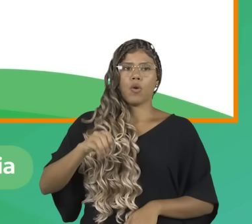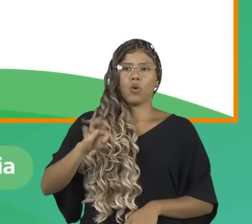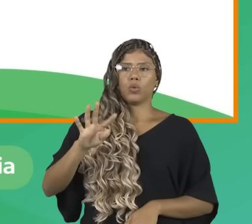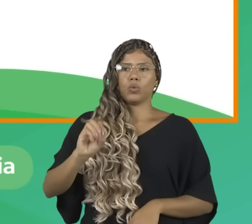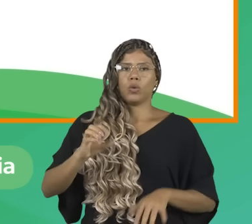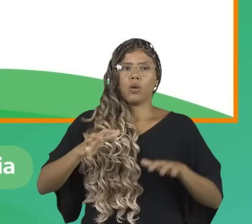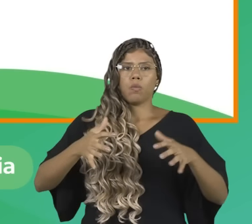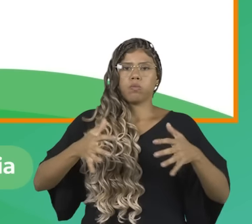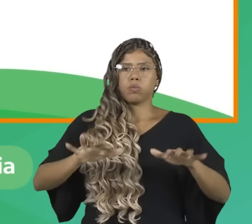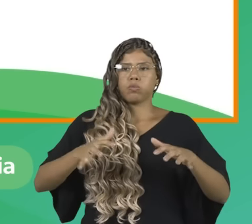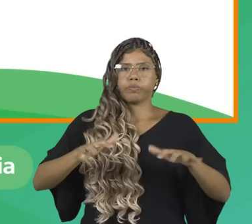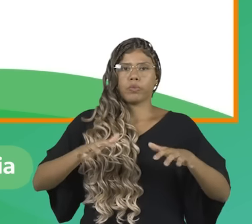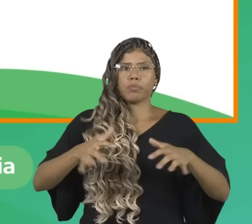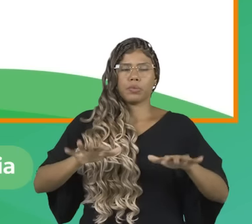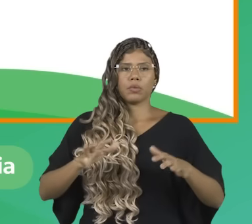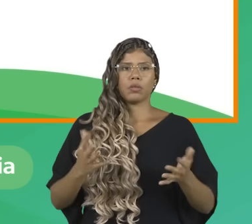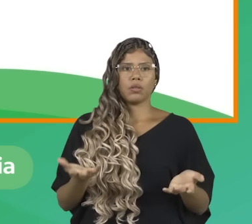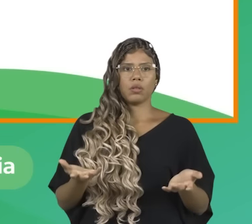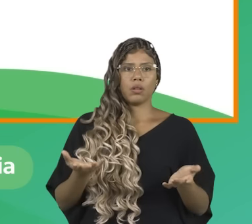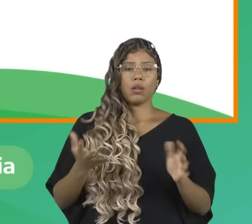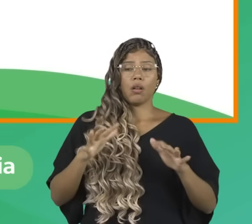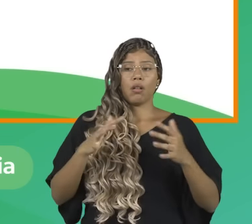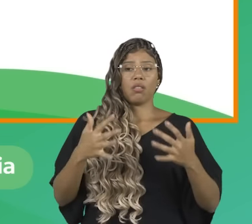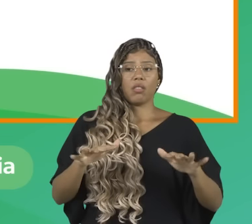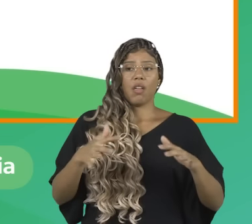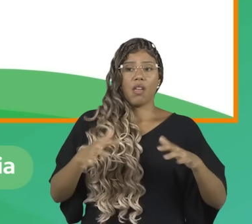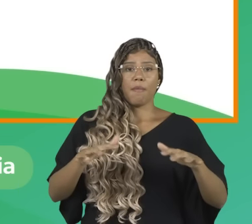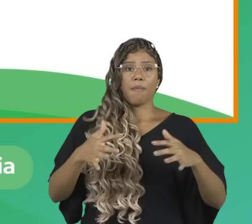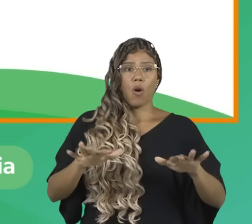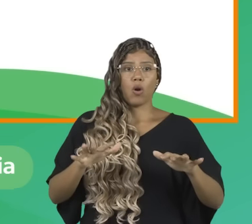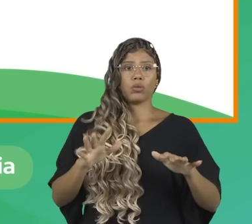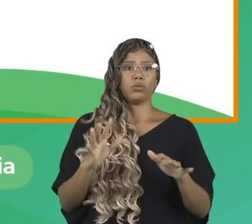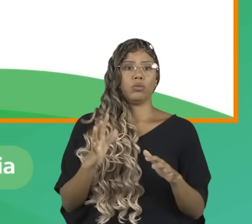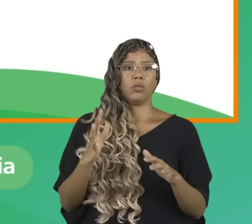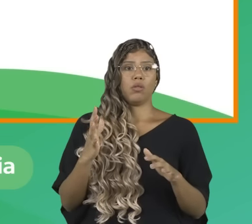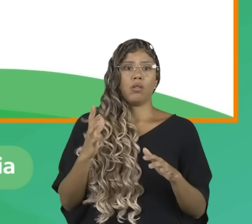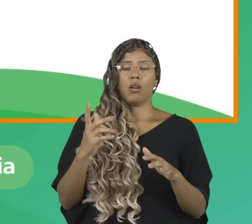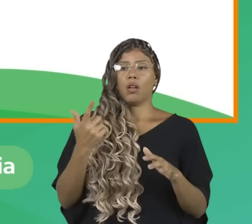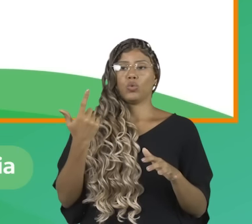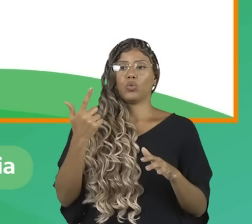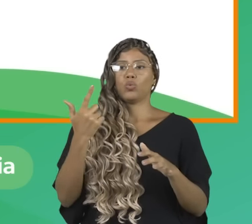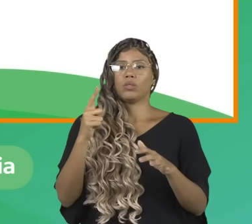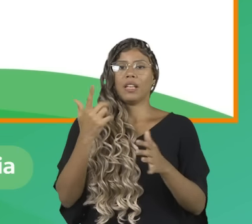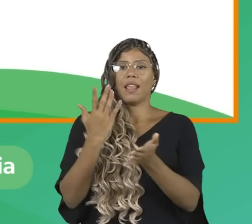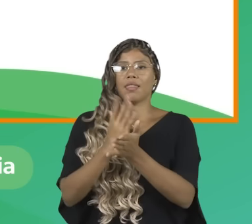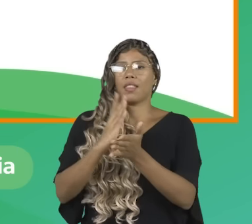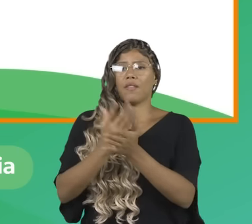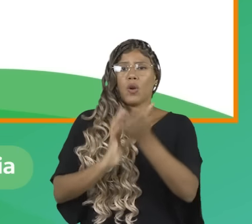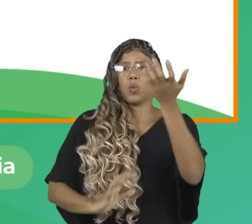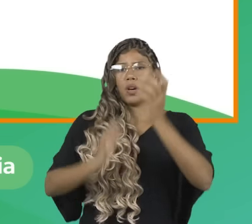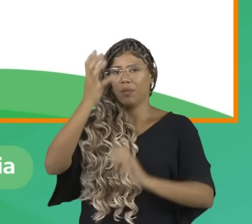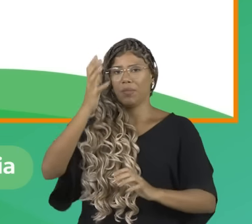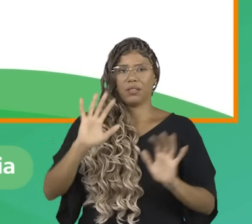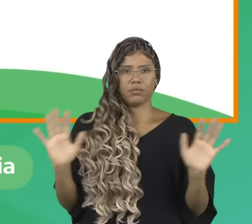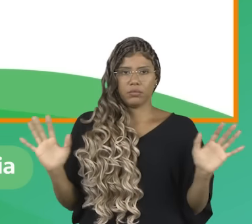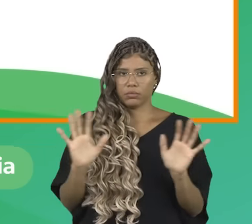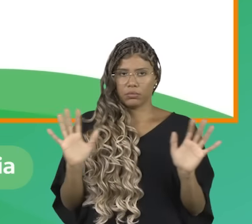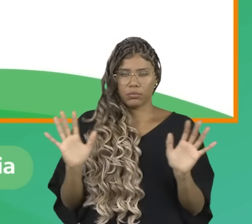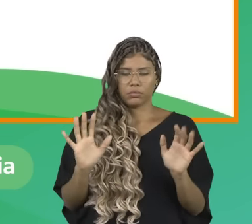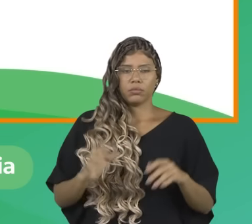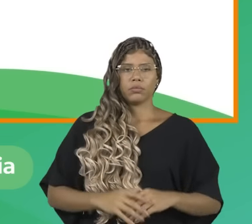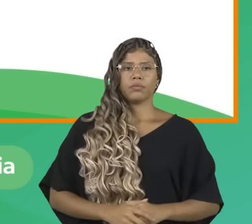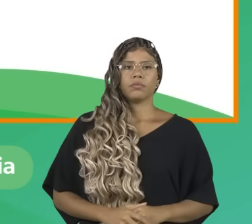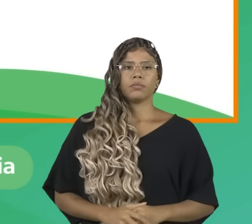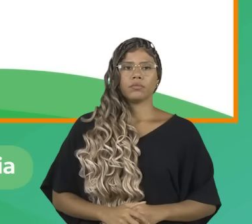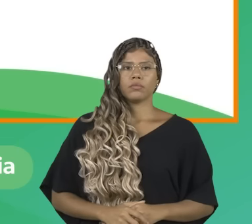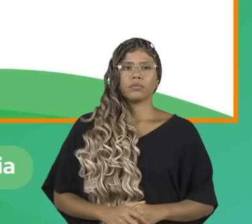têm a ver, na verdade, com o deslocamento de placas tectônicas, que não tem nenhum efeito climático, tá? E aumento das doenças respiratórias tem a ver porque